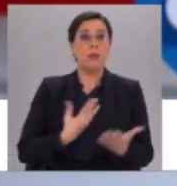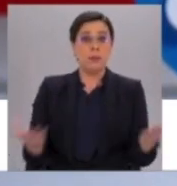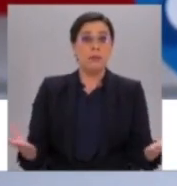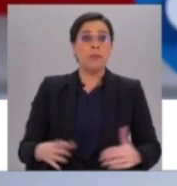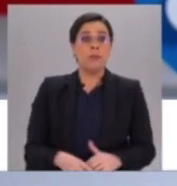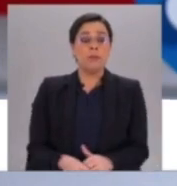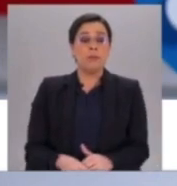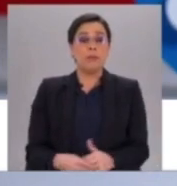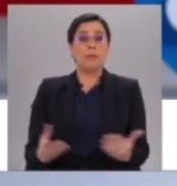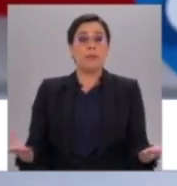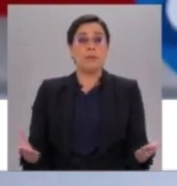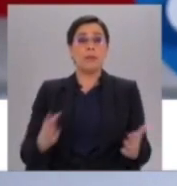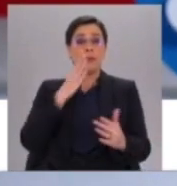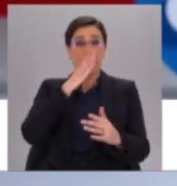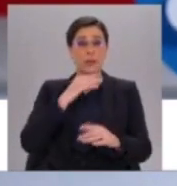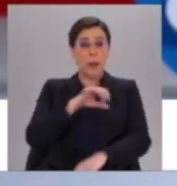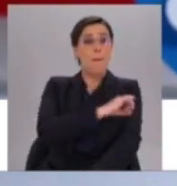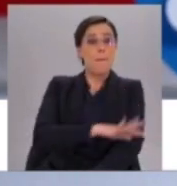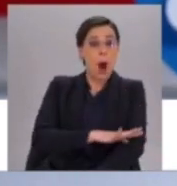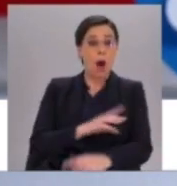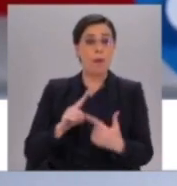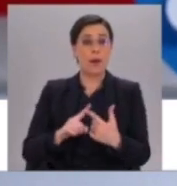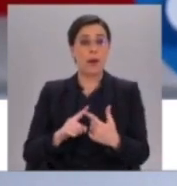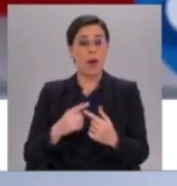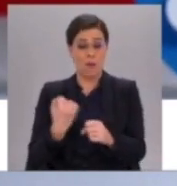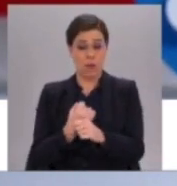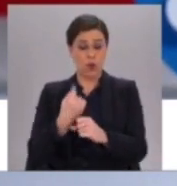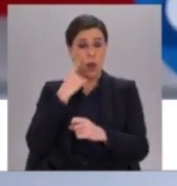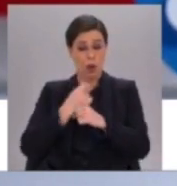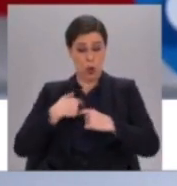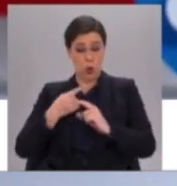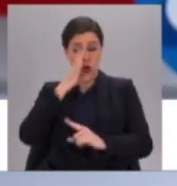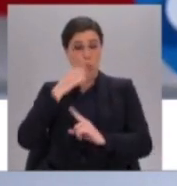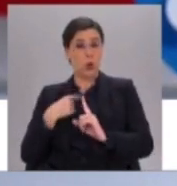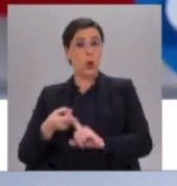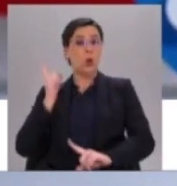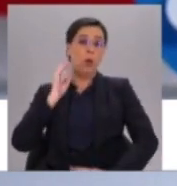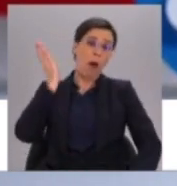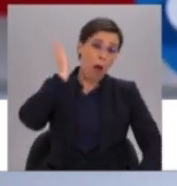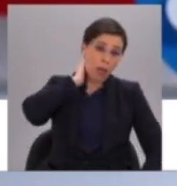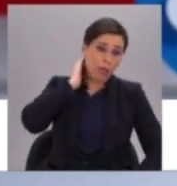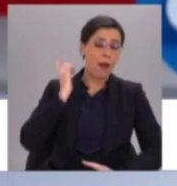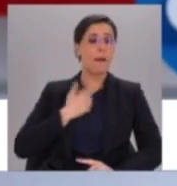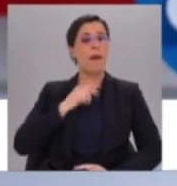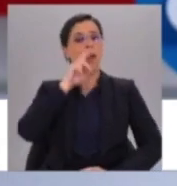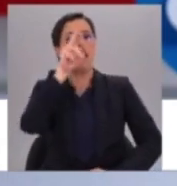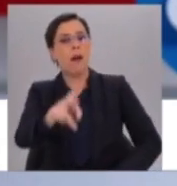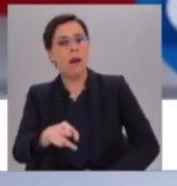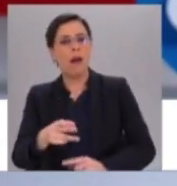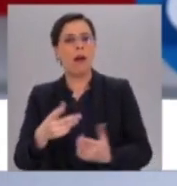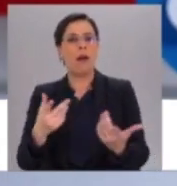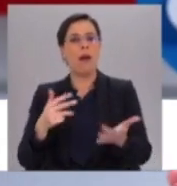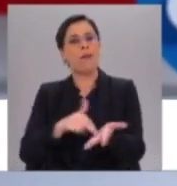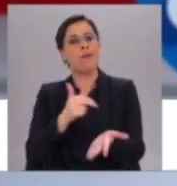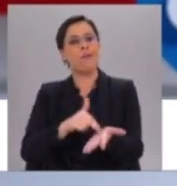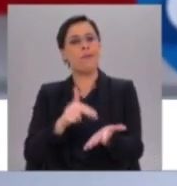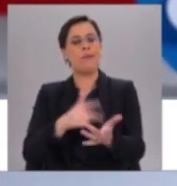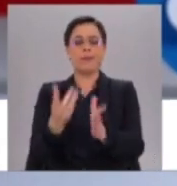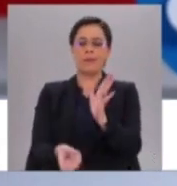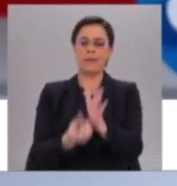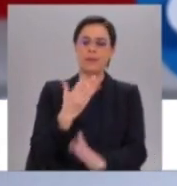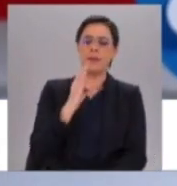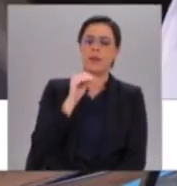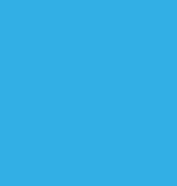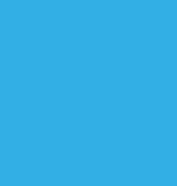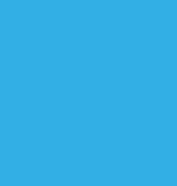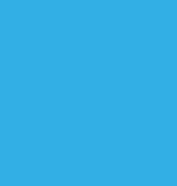preocupar com isso porque porque se é pobre e não tenho e não é funcionário público está obrigada a ir eu estava estas quando foi criado